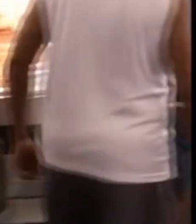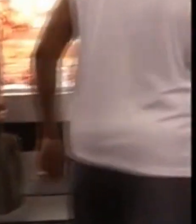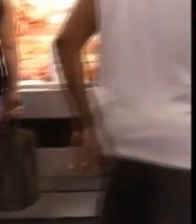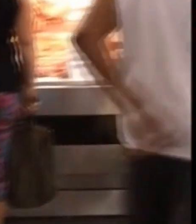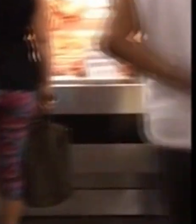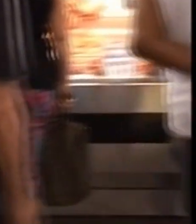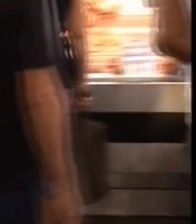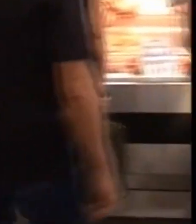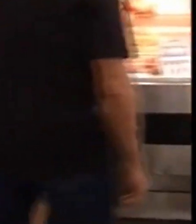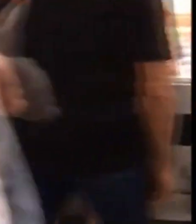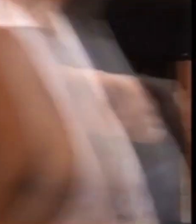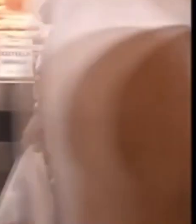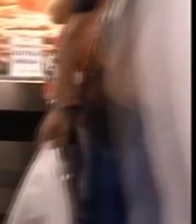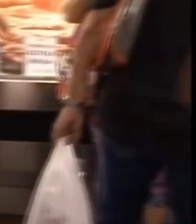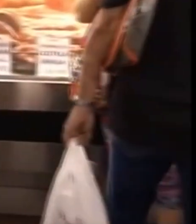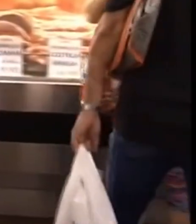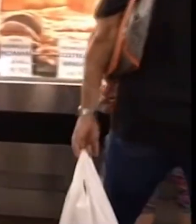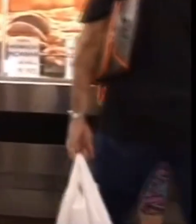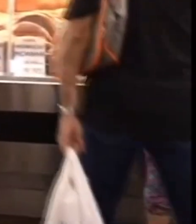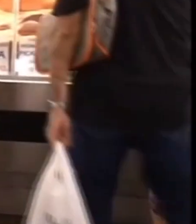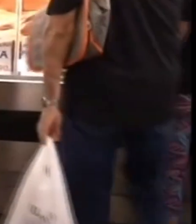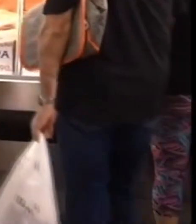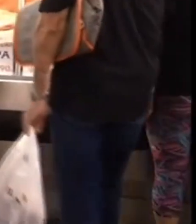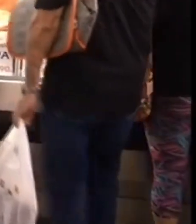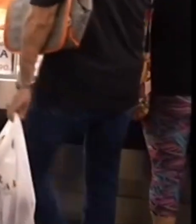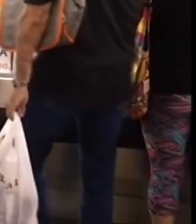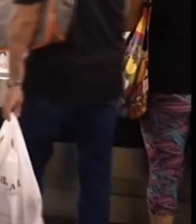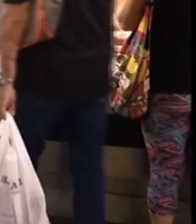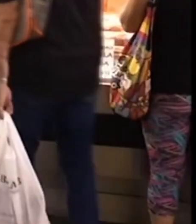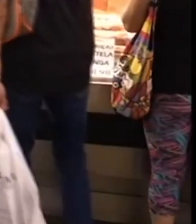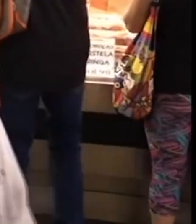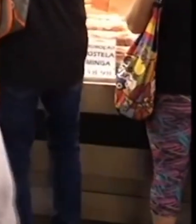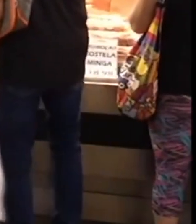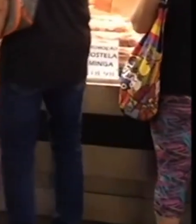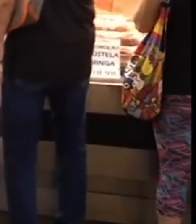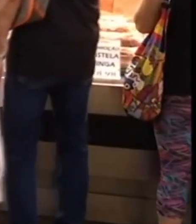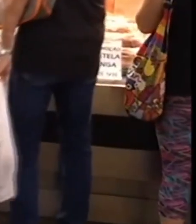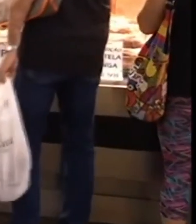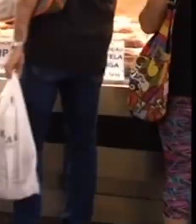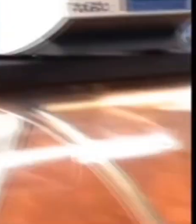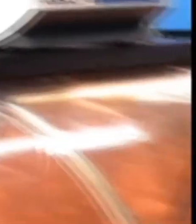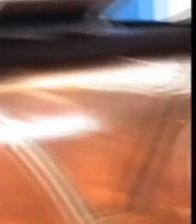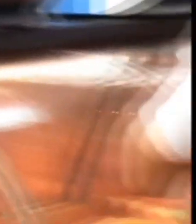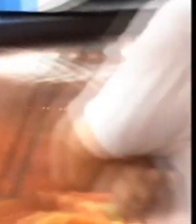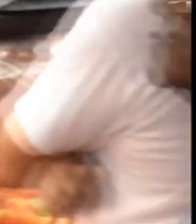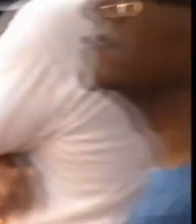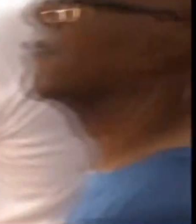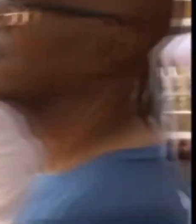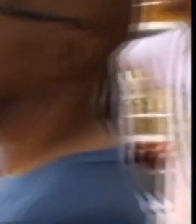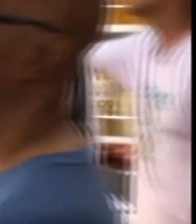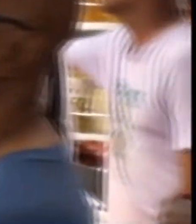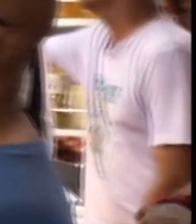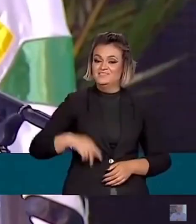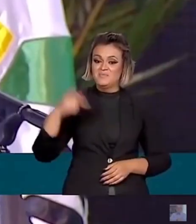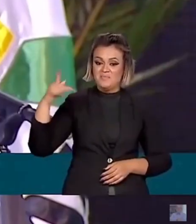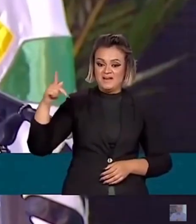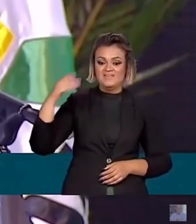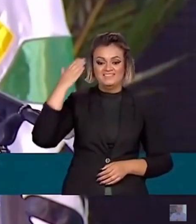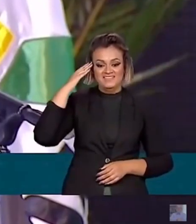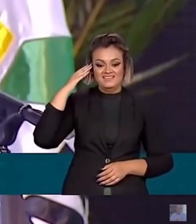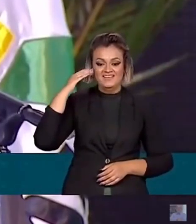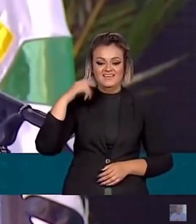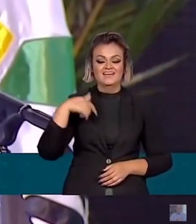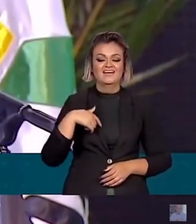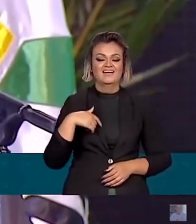tema reafirmando o compromisso de garantir a picanha novamente para a mesa do brasileiro eu